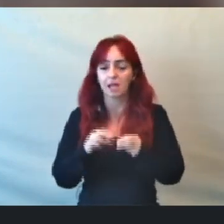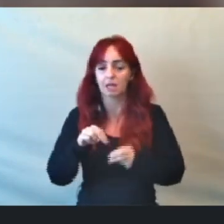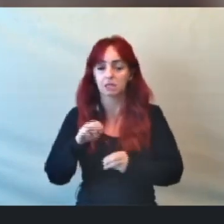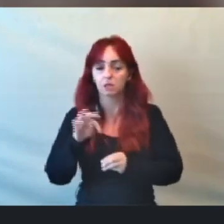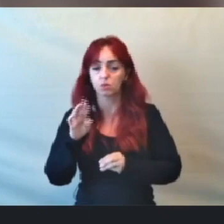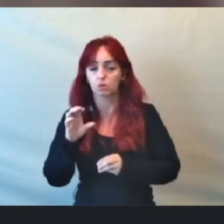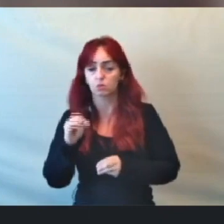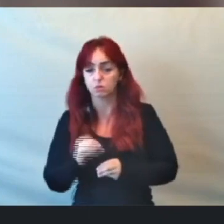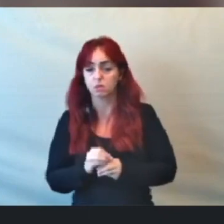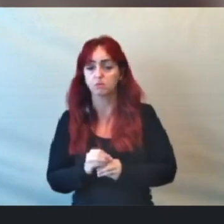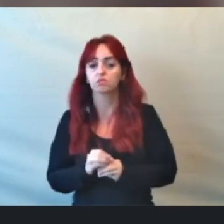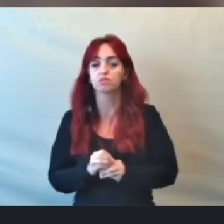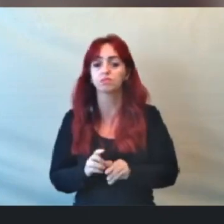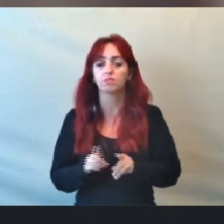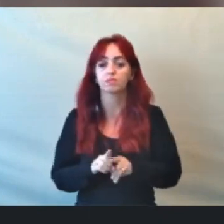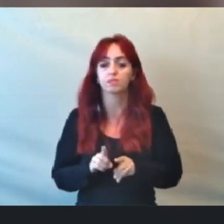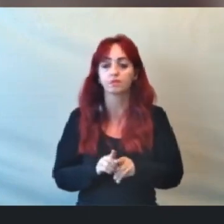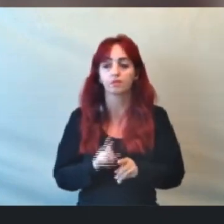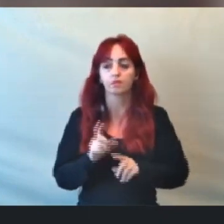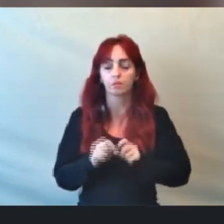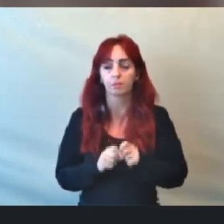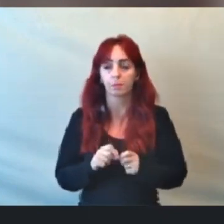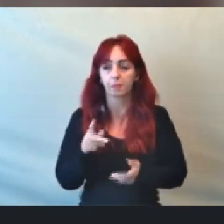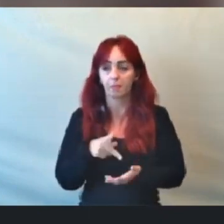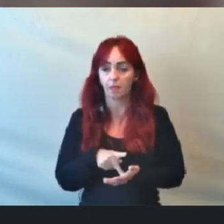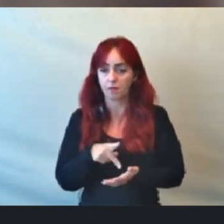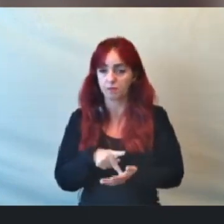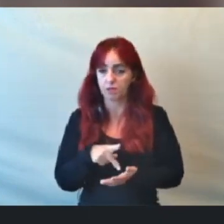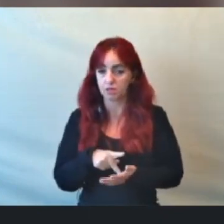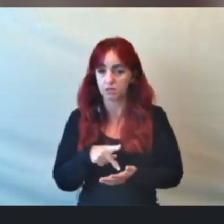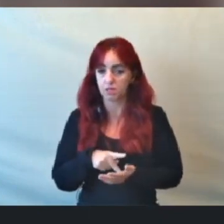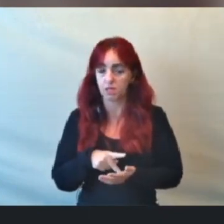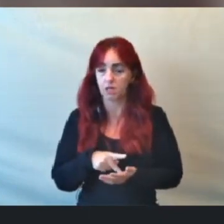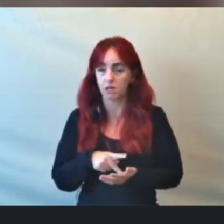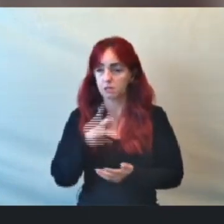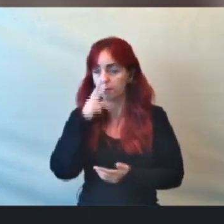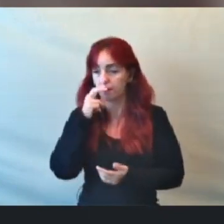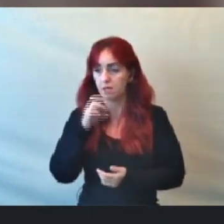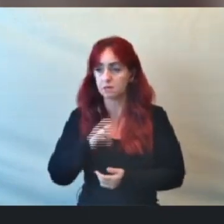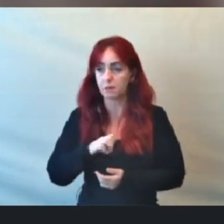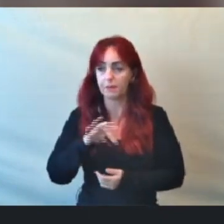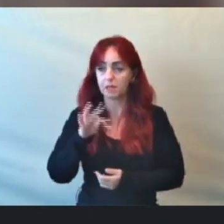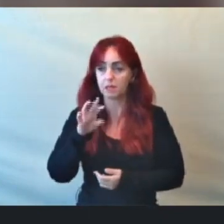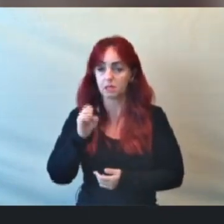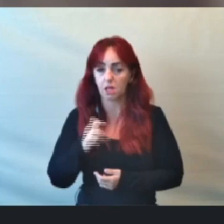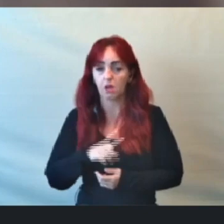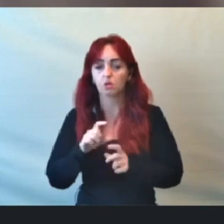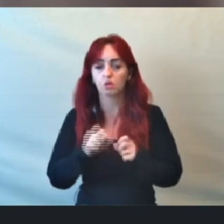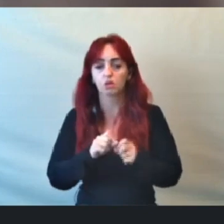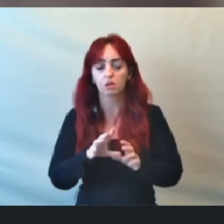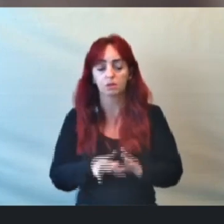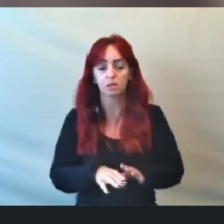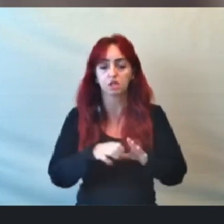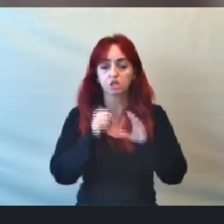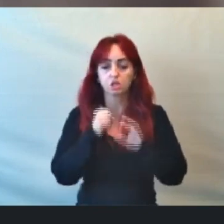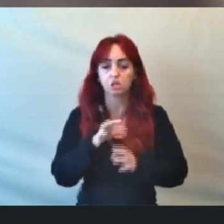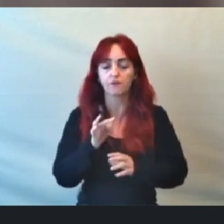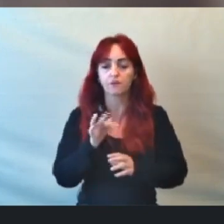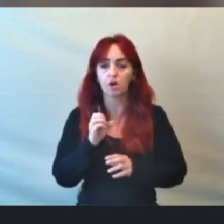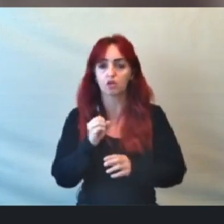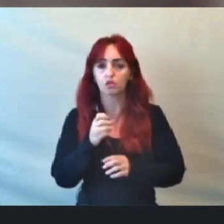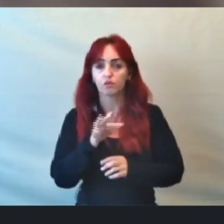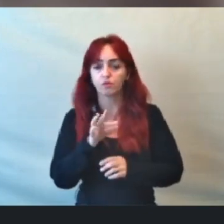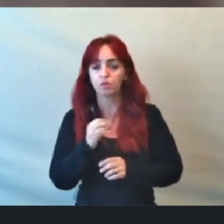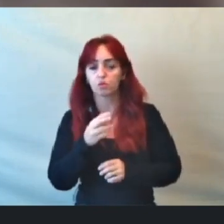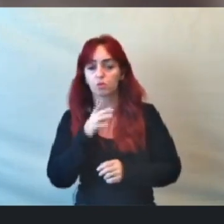na verdade, um metal que efetivamente retira, né, o fósforo da água, também não